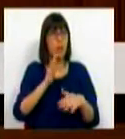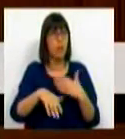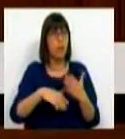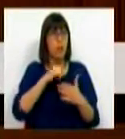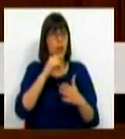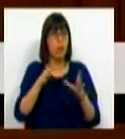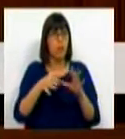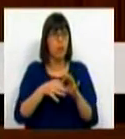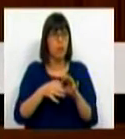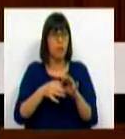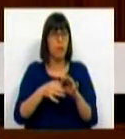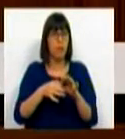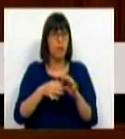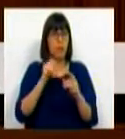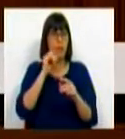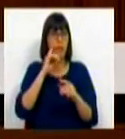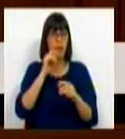desse relatório? Não, nunca vi esse relatório, não.